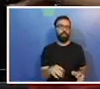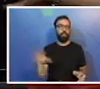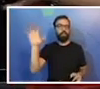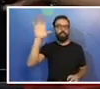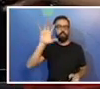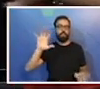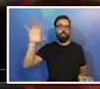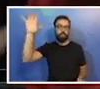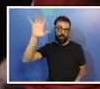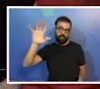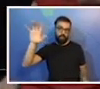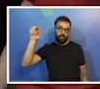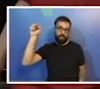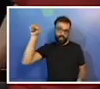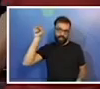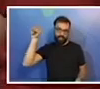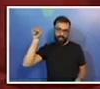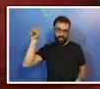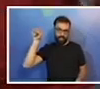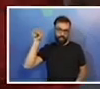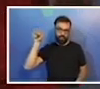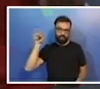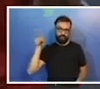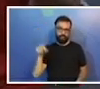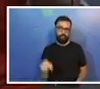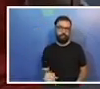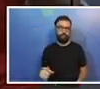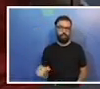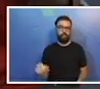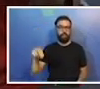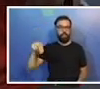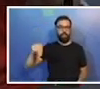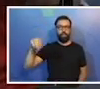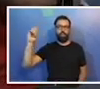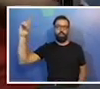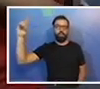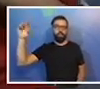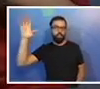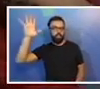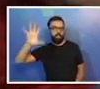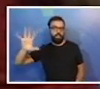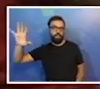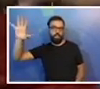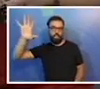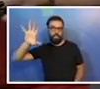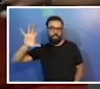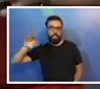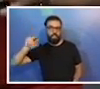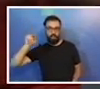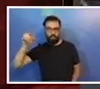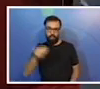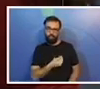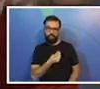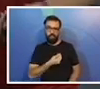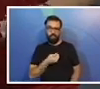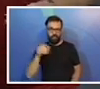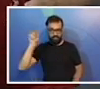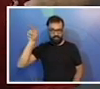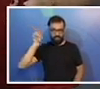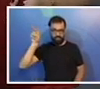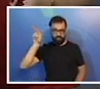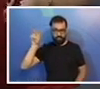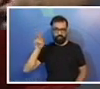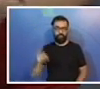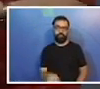espécie nativa? Lá na Caatinga do Nordeste, o mico-estrela não era de lá? Não foi lá que começaram